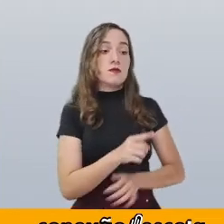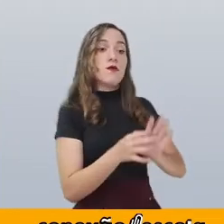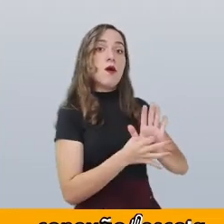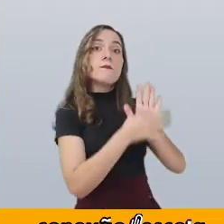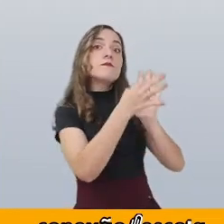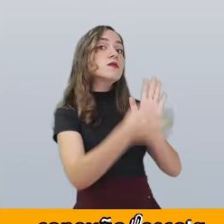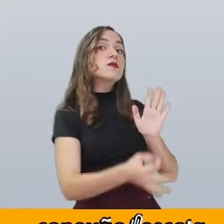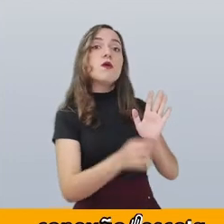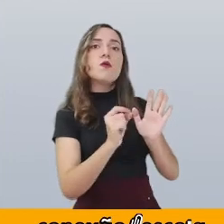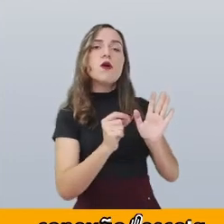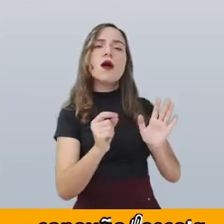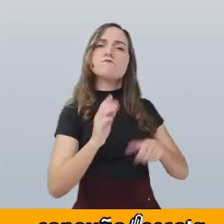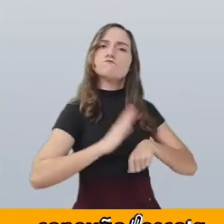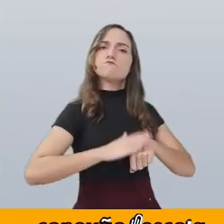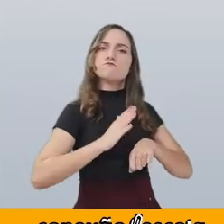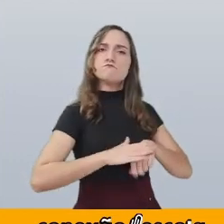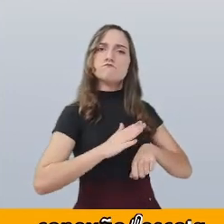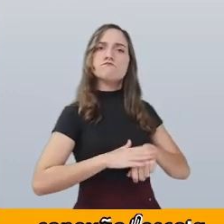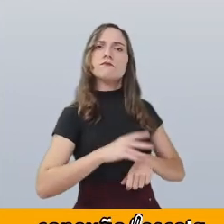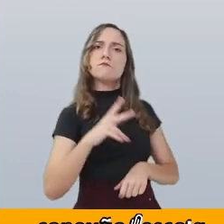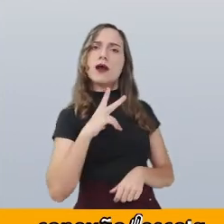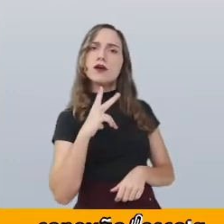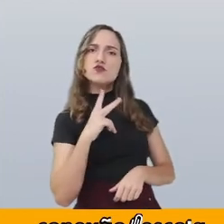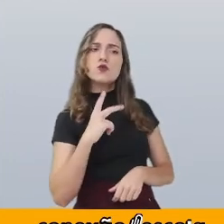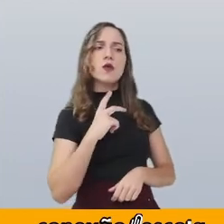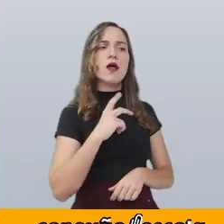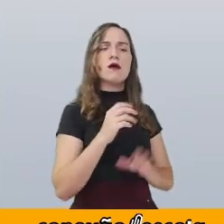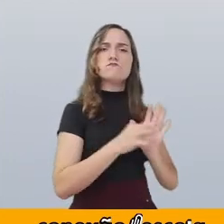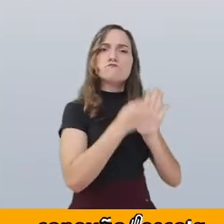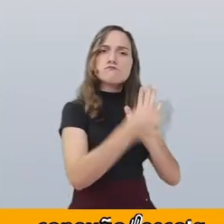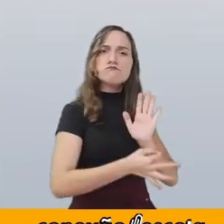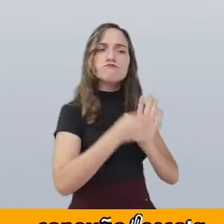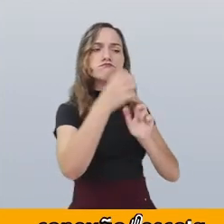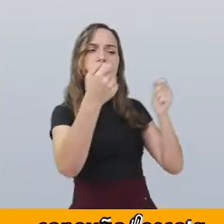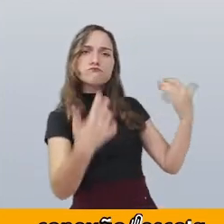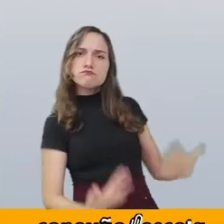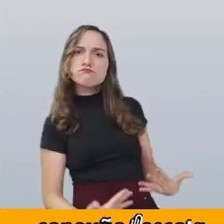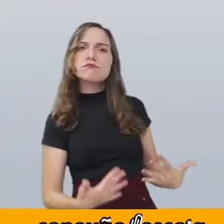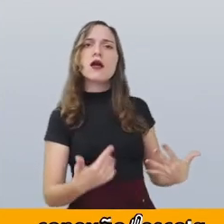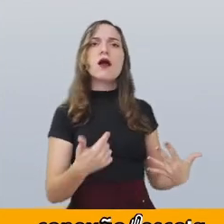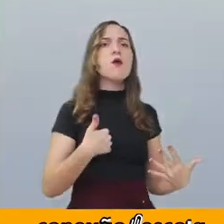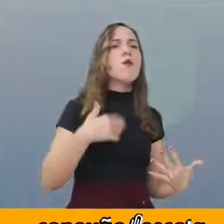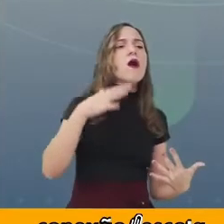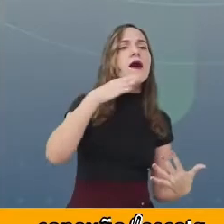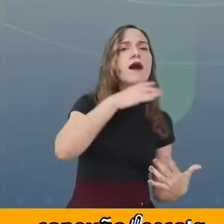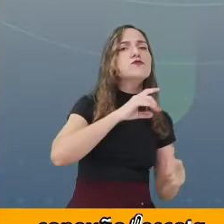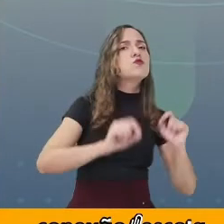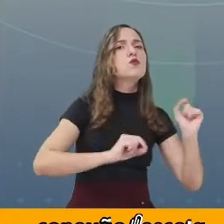Opinião, julgamento pessoal, parecer.